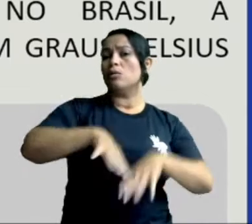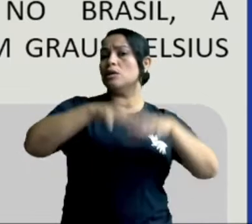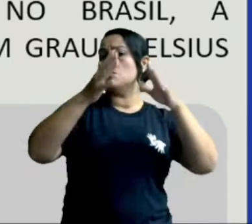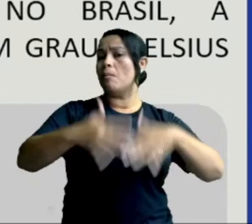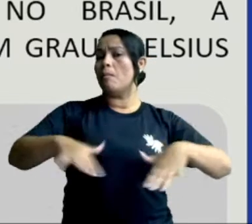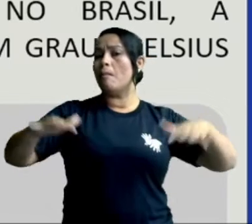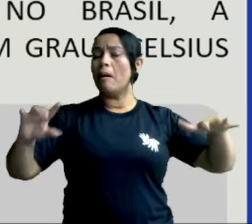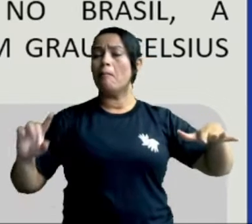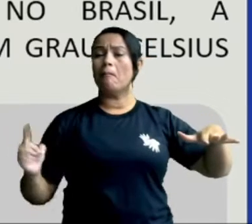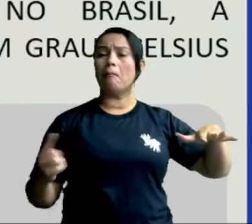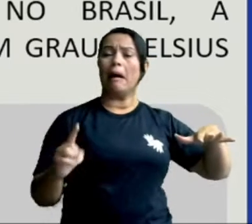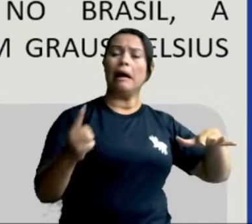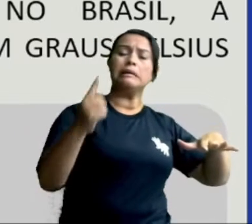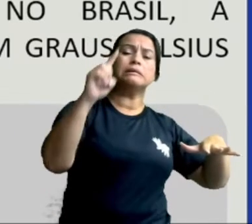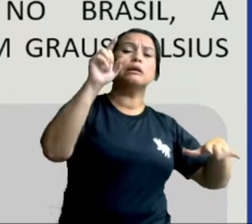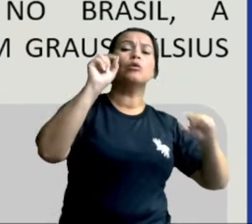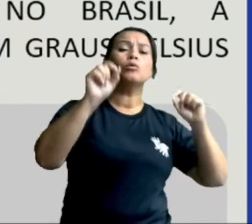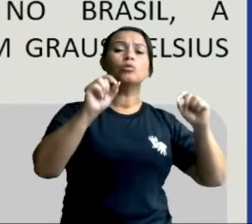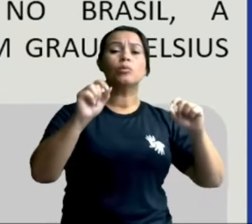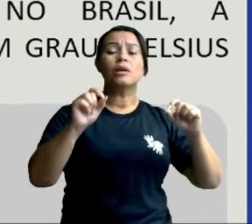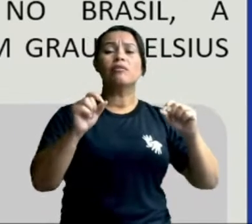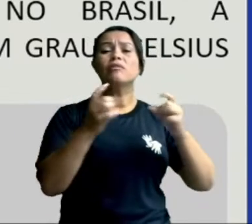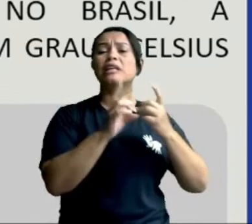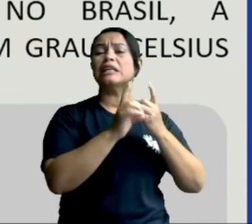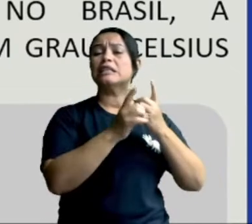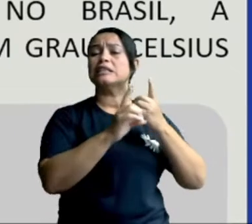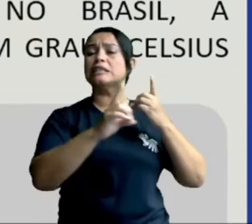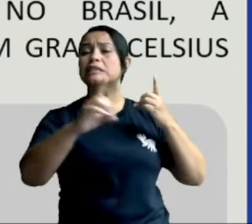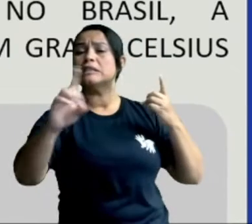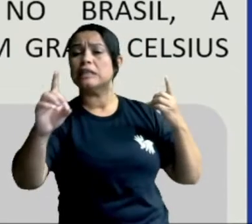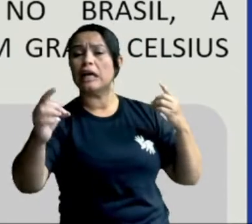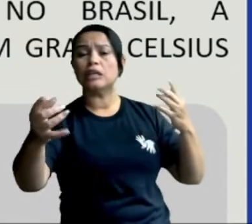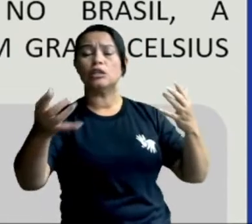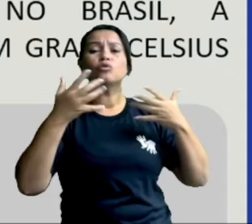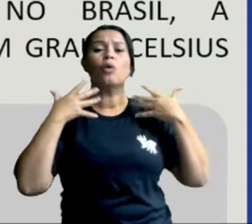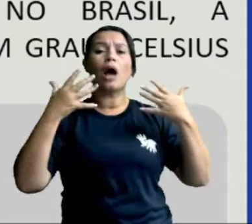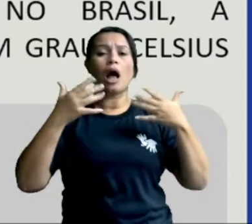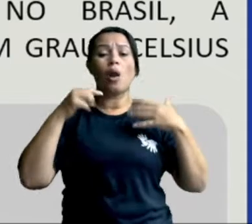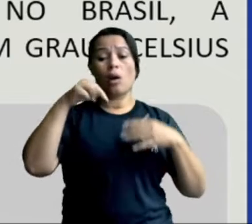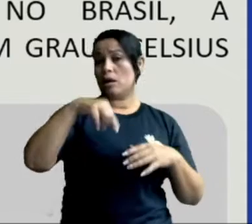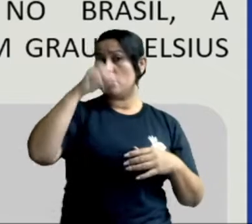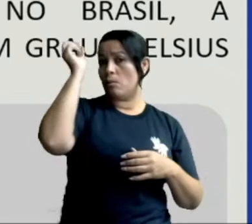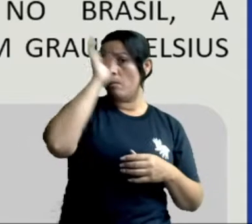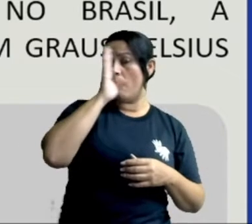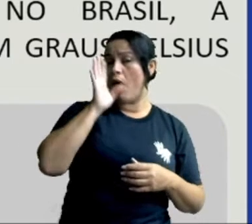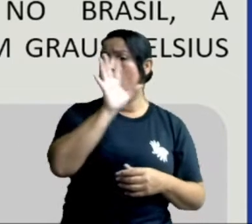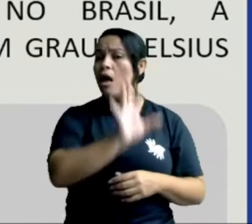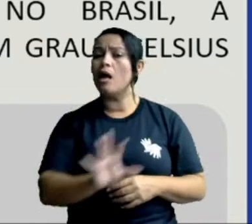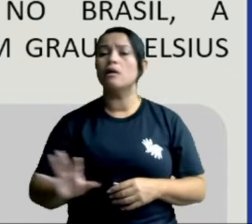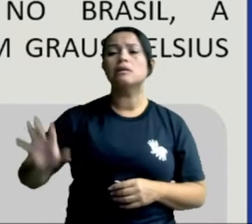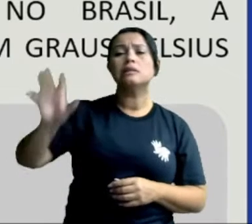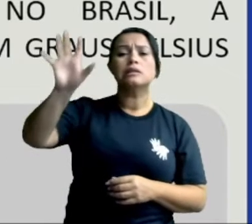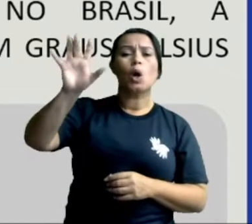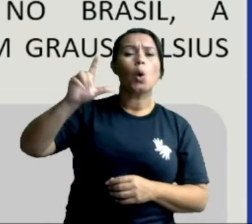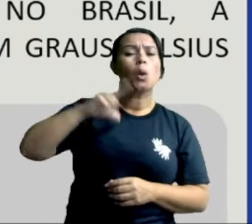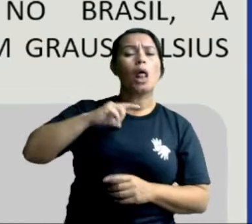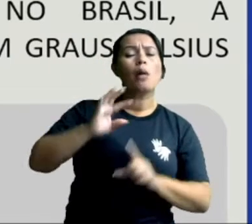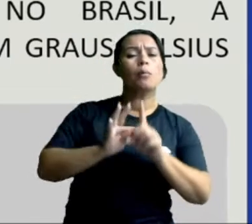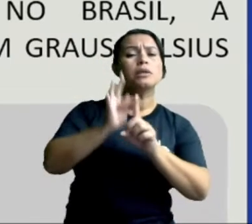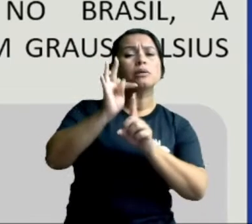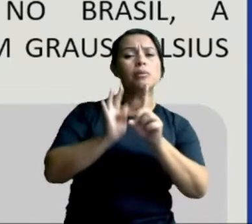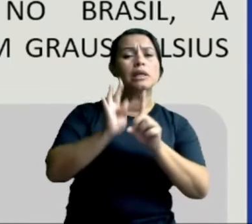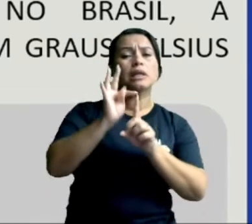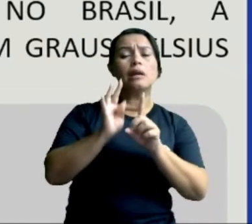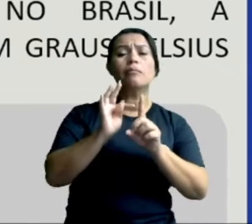mar pois essas regiões ficam mais distantes das fontes de calor no Brasil nós temos a temperatura